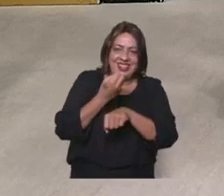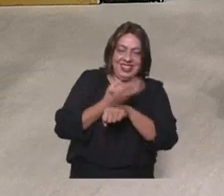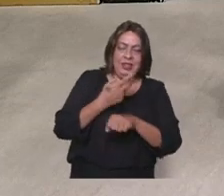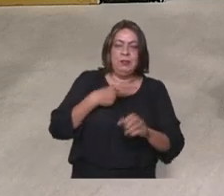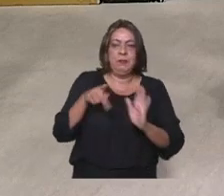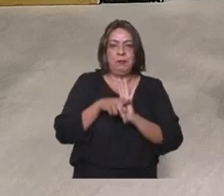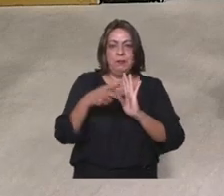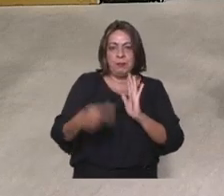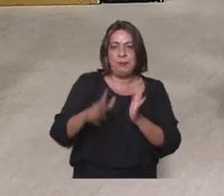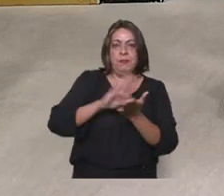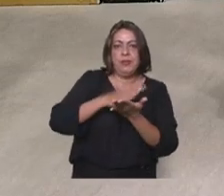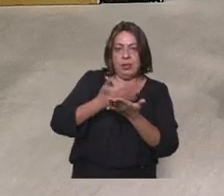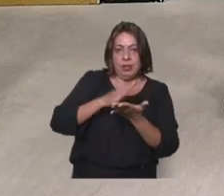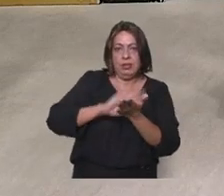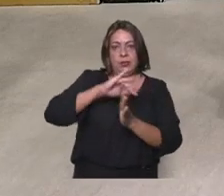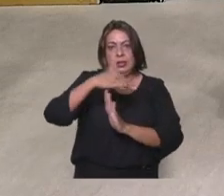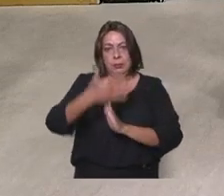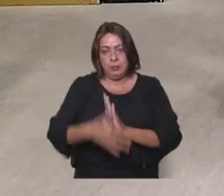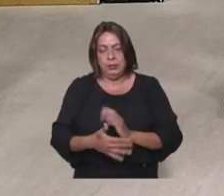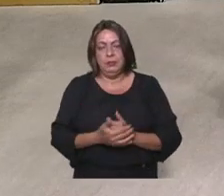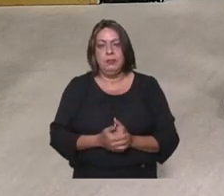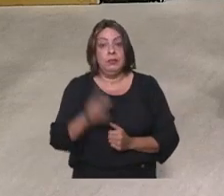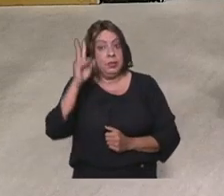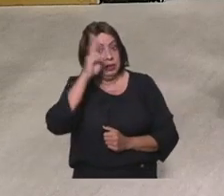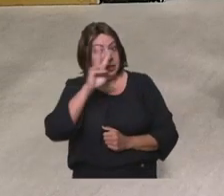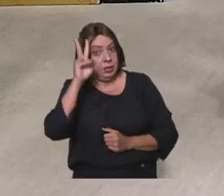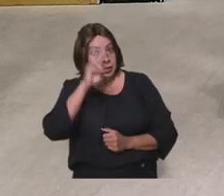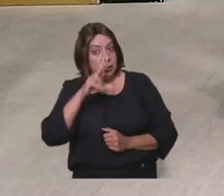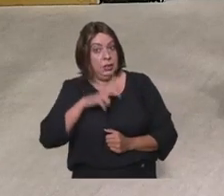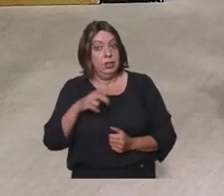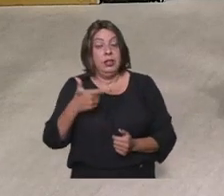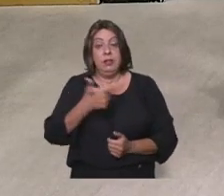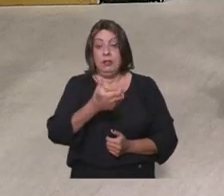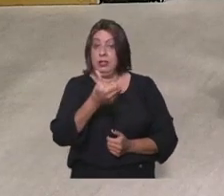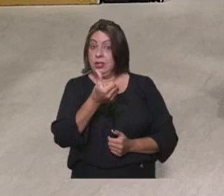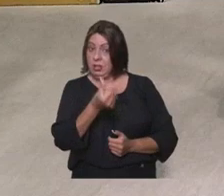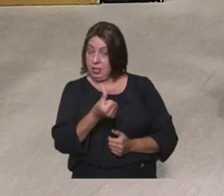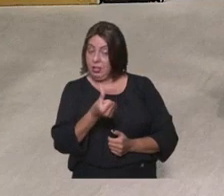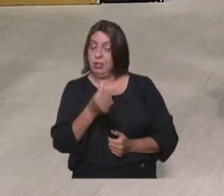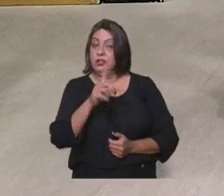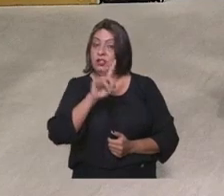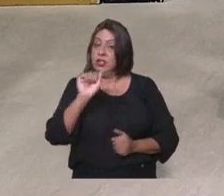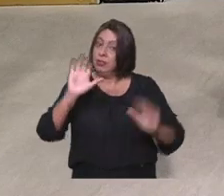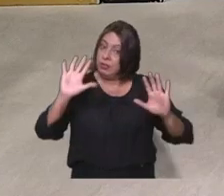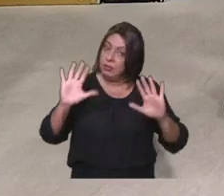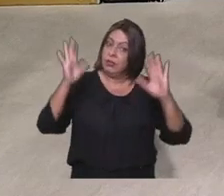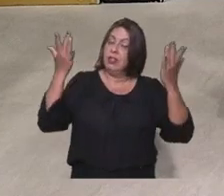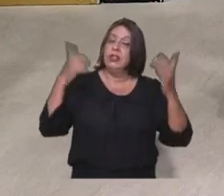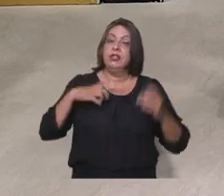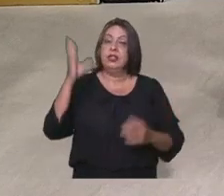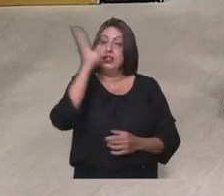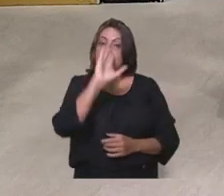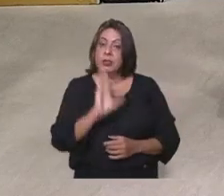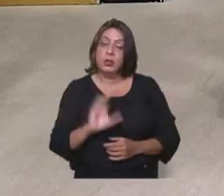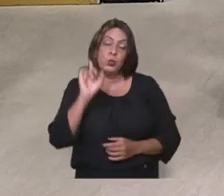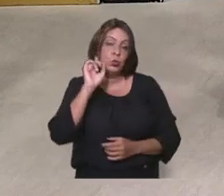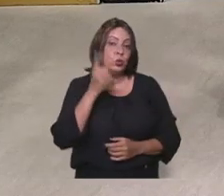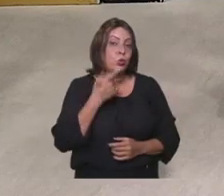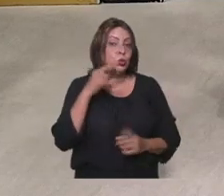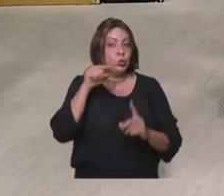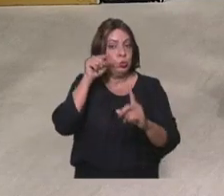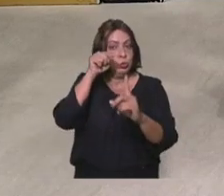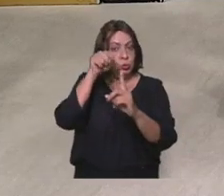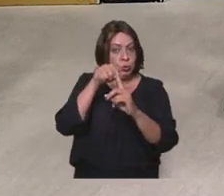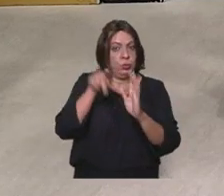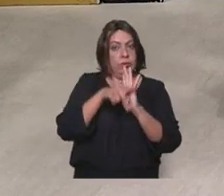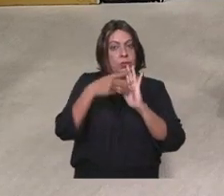Silveira, nossa intérprete de Libras. Lembrando, inclusive, que no último dia 26 foi comemorado o Dia Nacional dos Surdos. É o principal objetivo